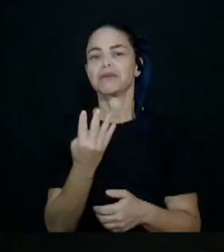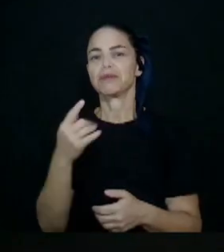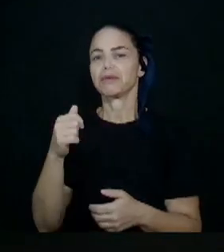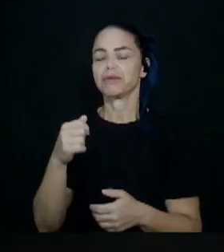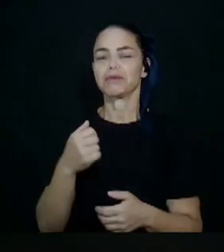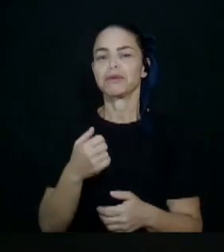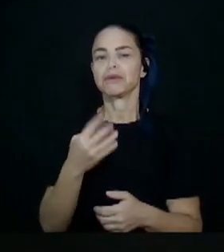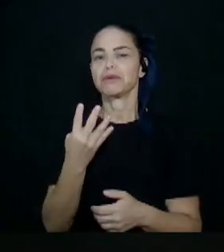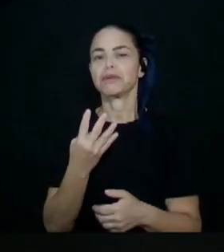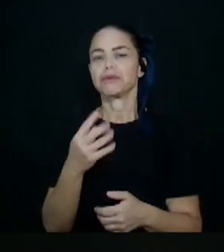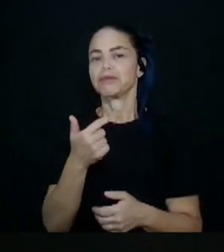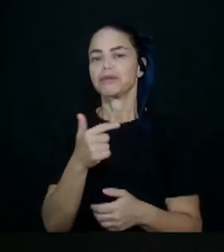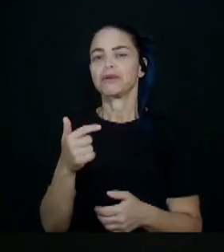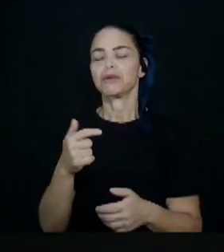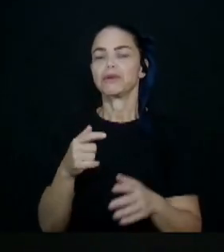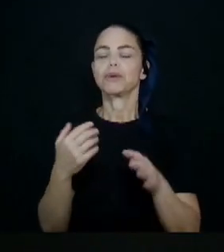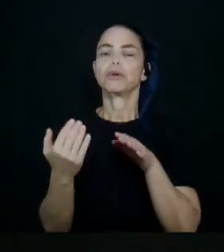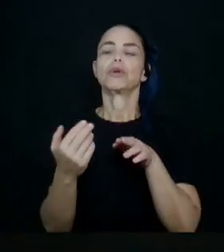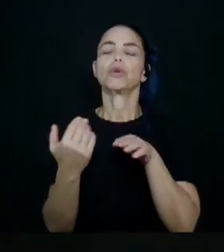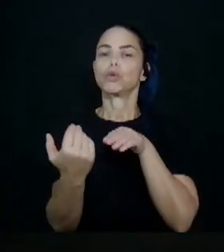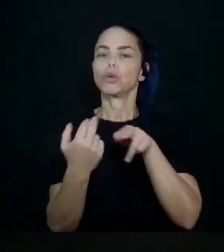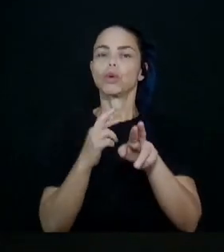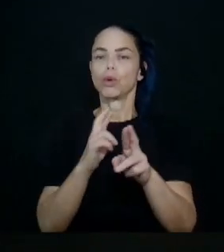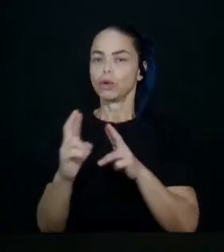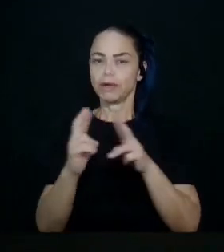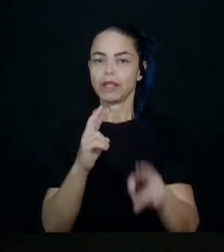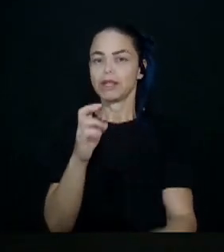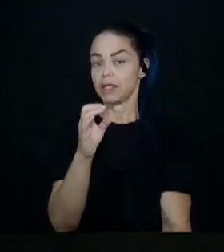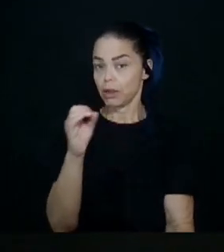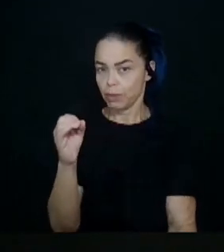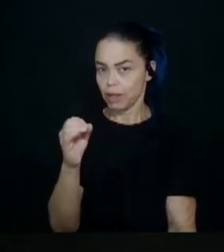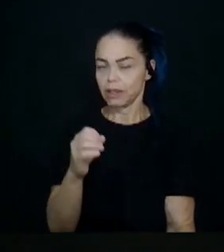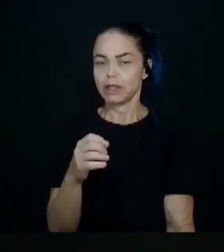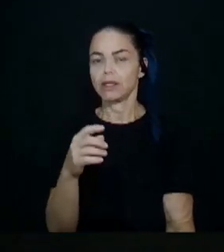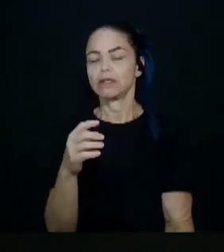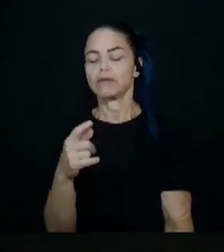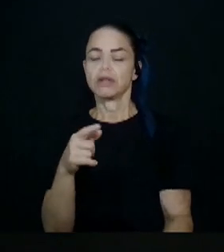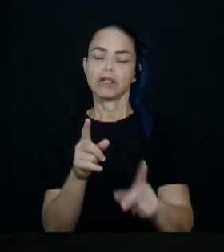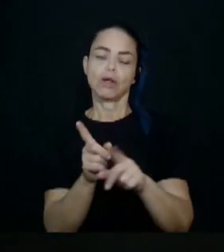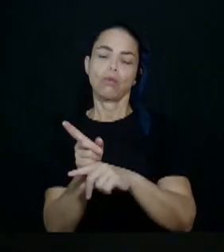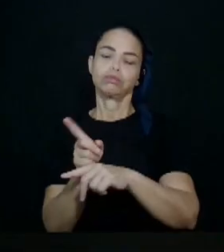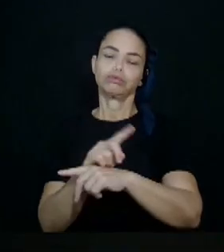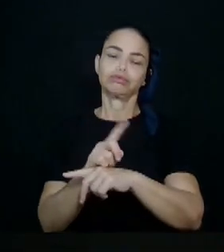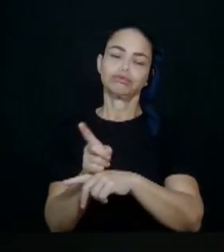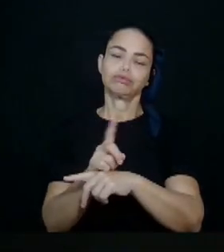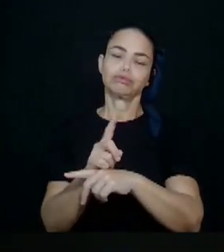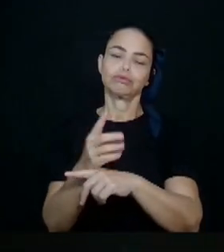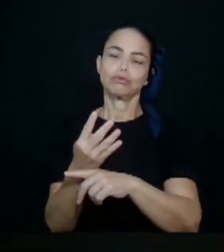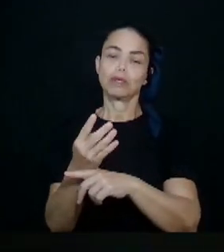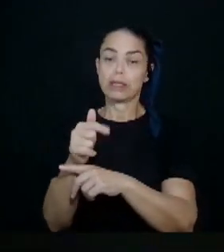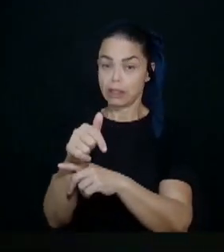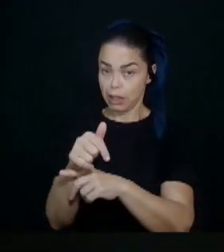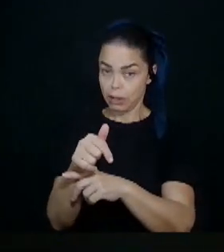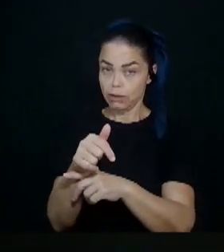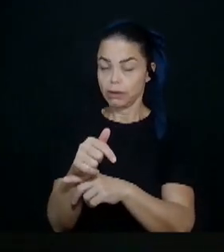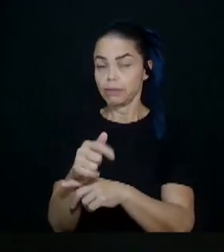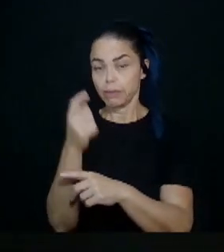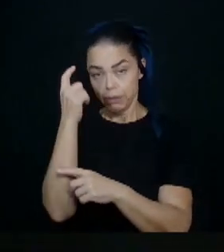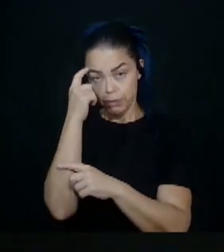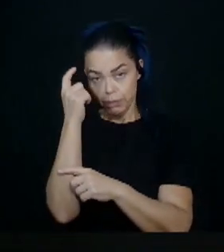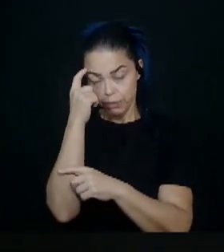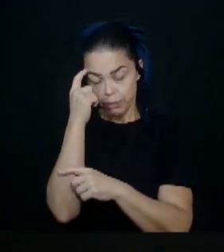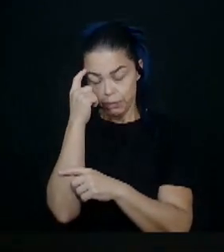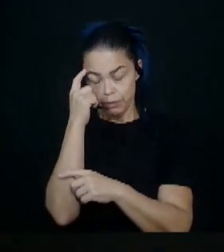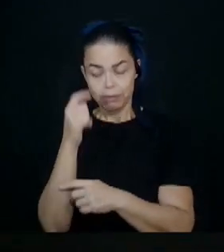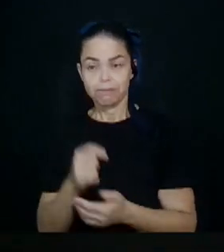50 você não vai andar a 30 e também não vai andar a 55. 47, 45, tá de bom tamanho. Eu penso assim, depois o André me corrige se eu